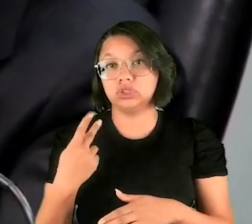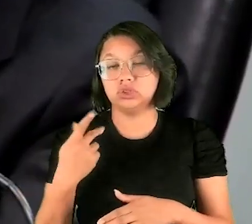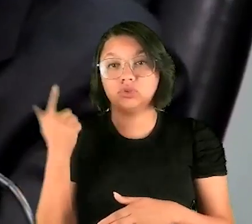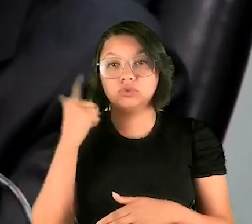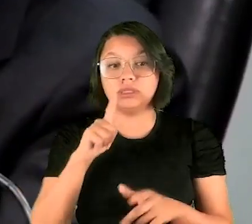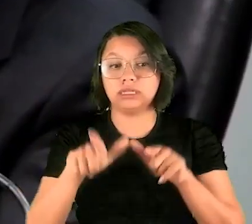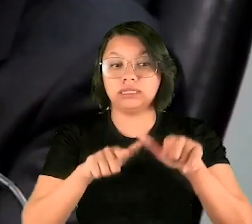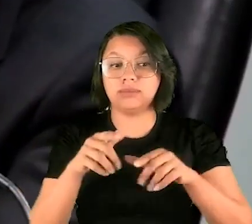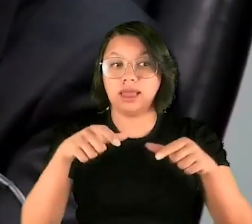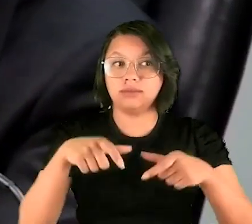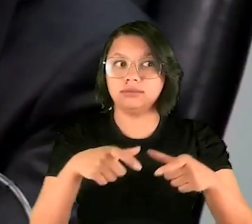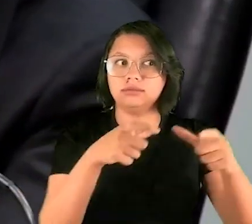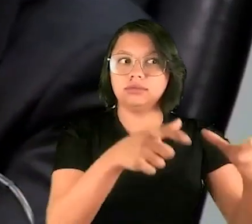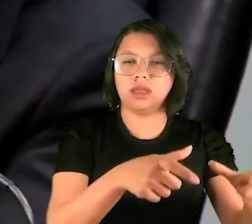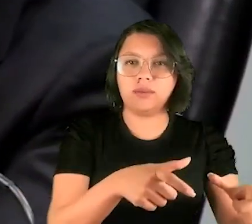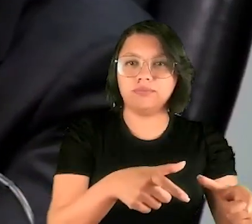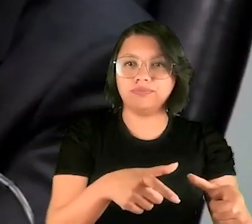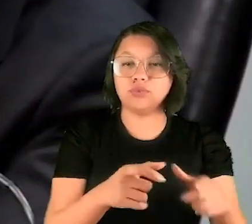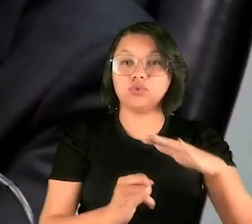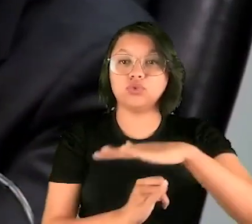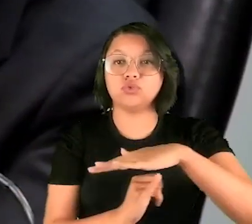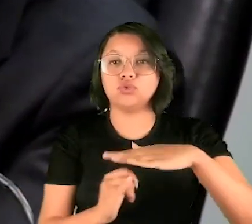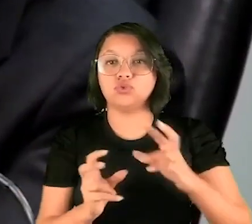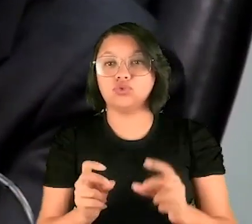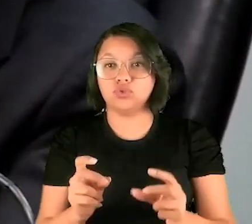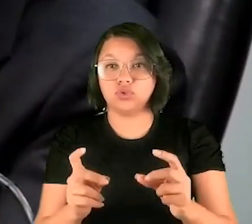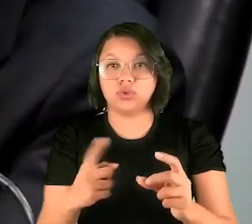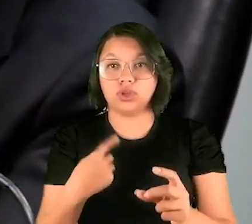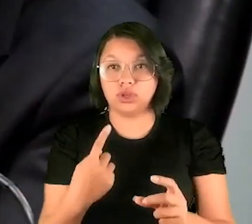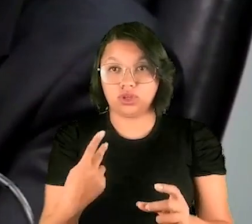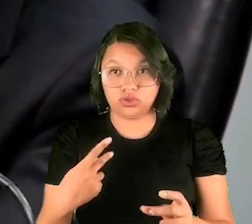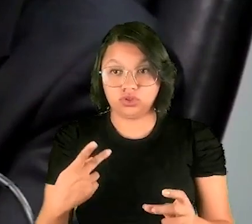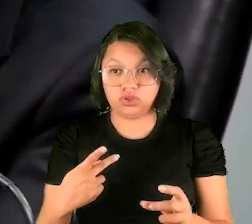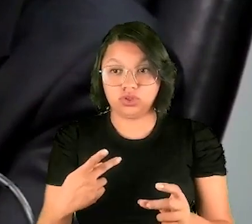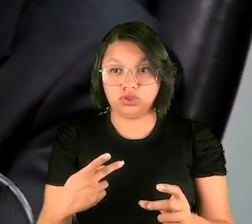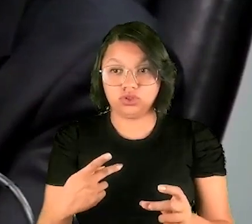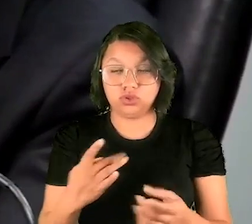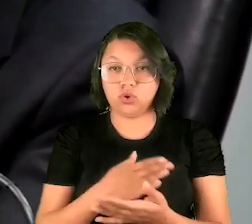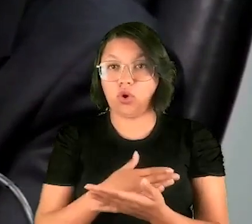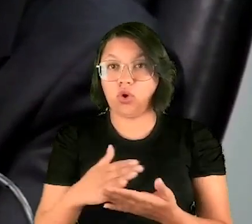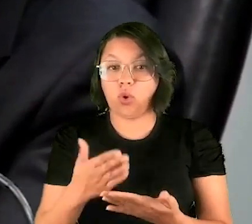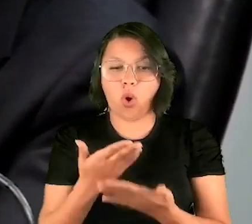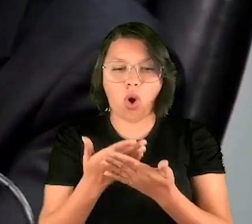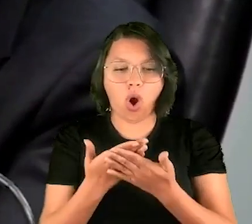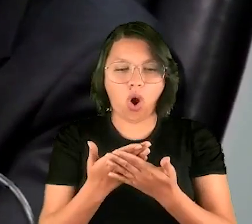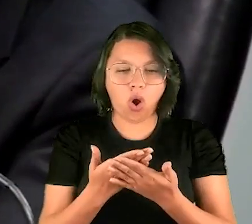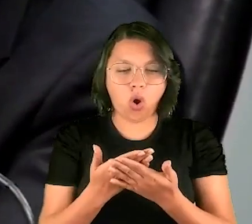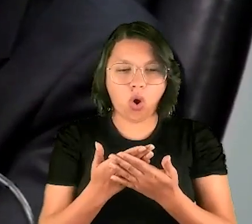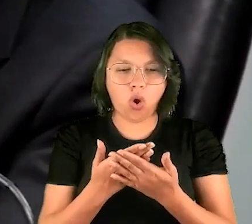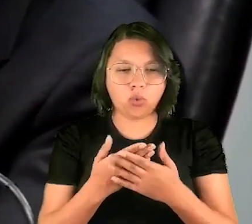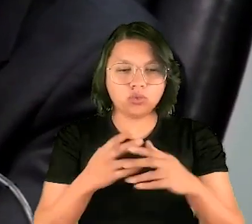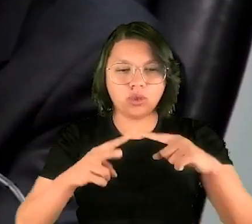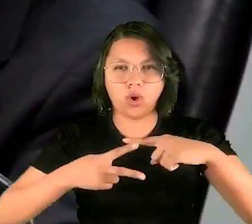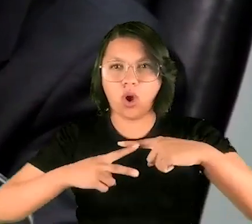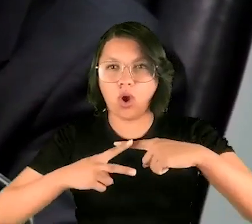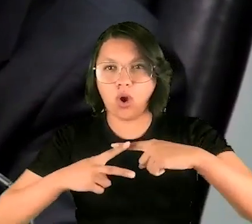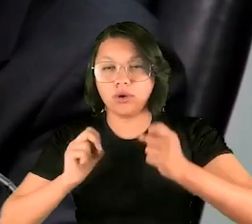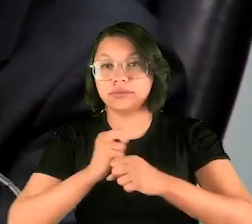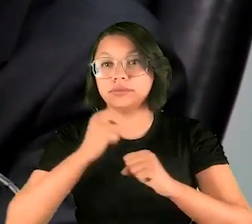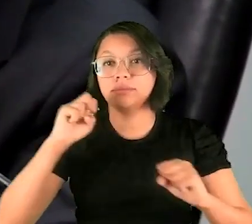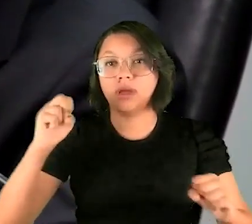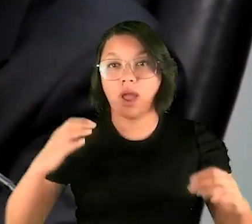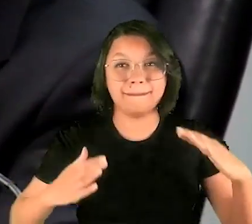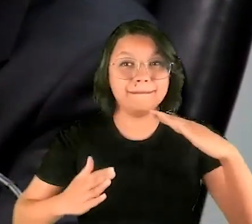trabalhar aqui e lá. Instituto Câncer, o que nós fazemos? Nós abrimos o máximo de estudos clínicos possíveis, porque no estudo clínico o paciente sempre